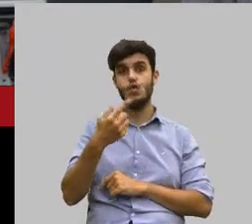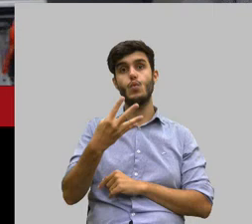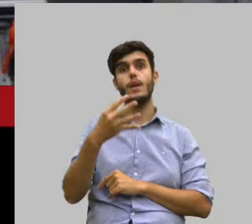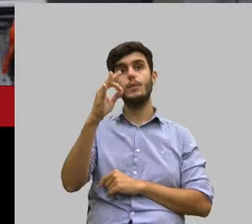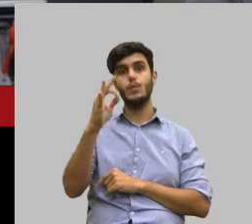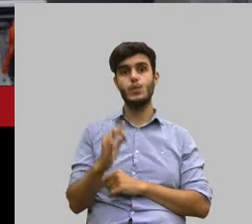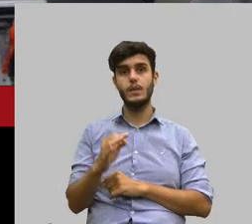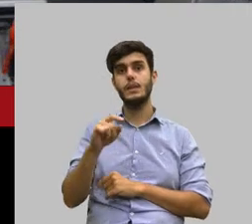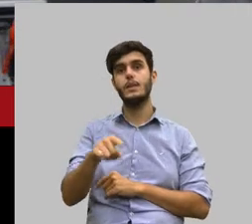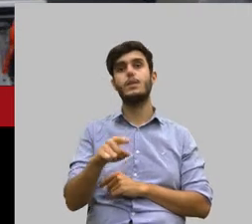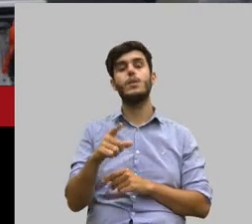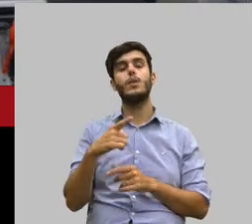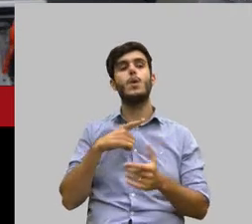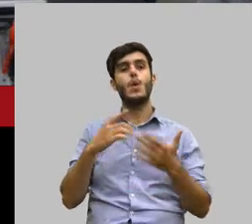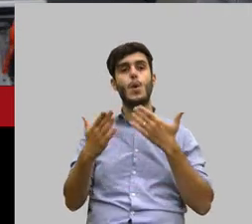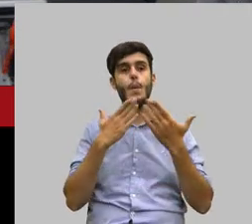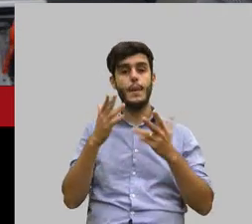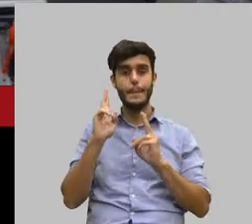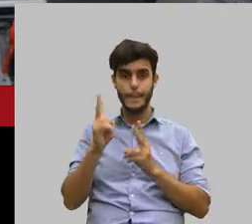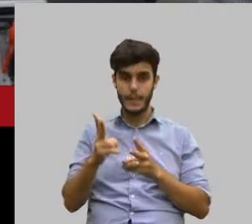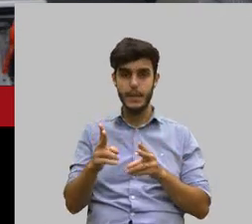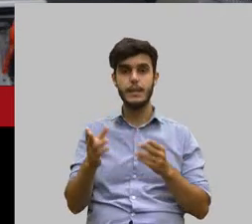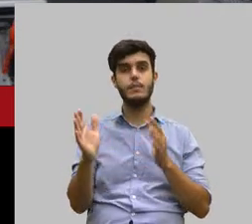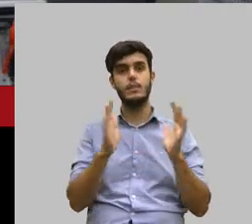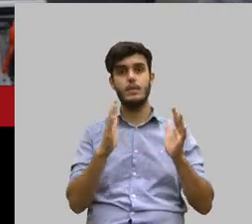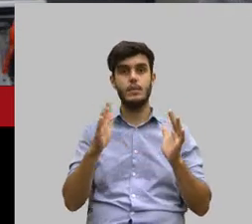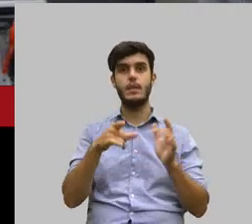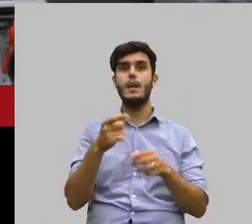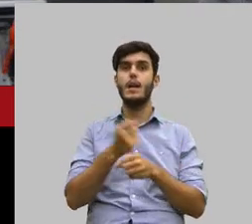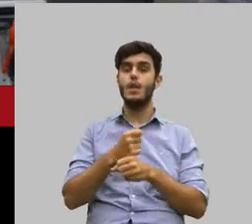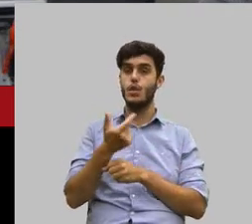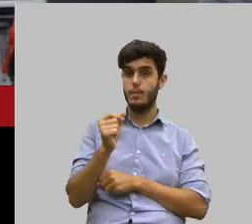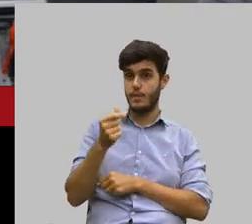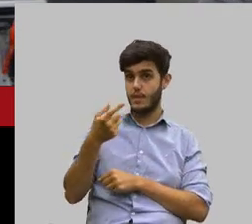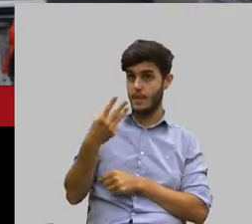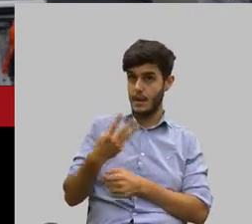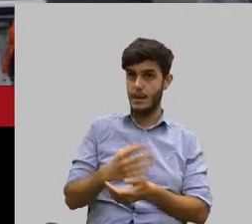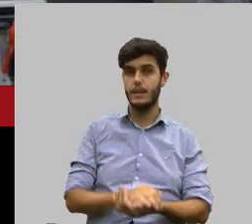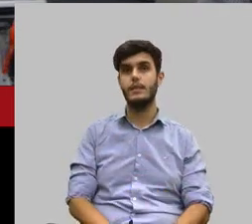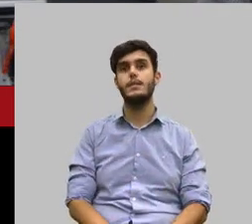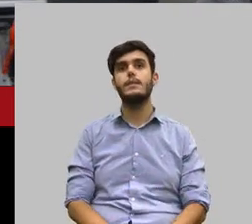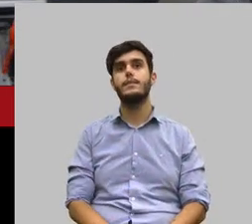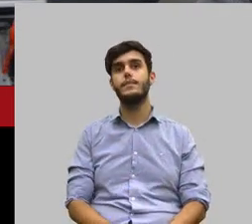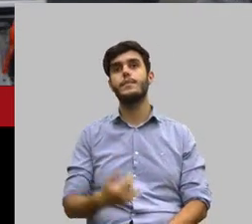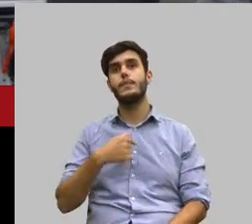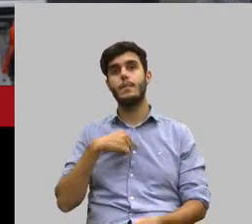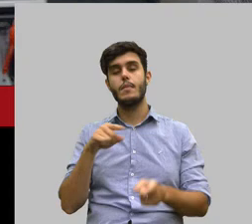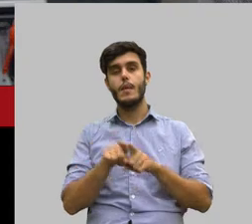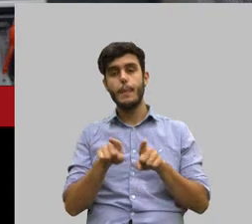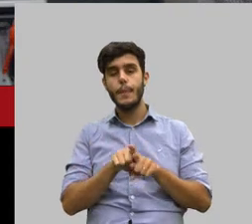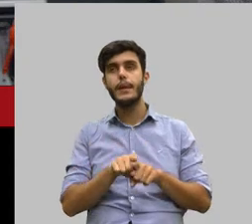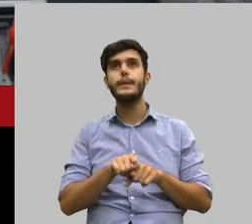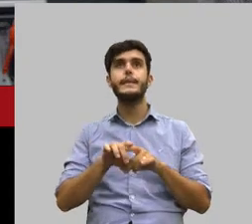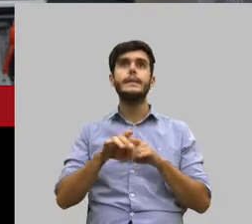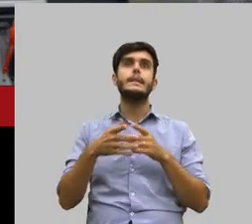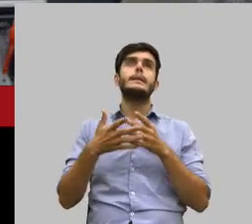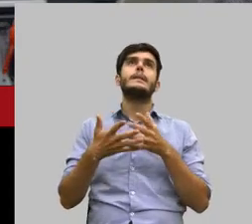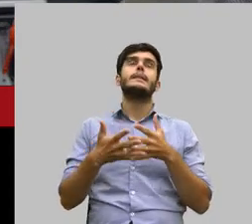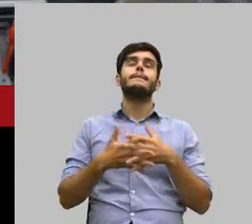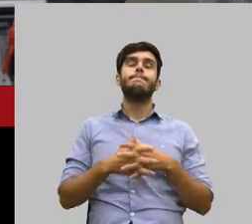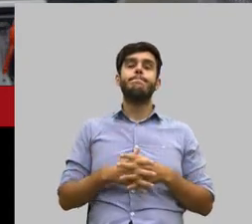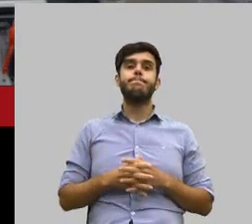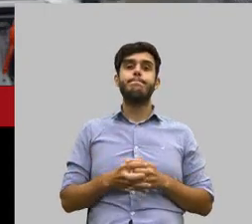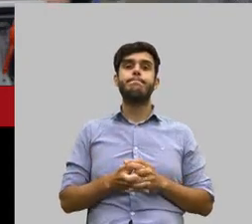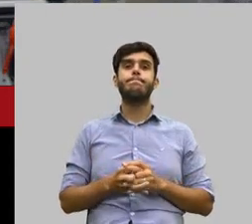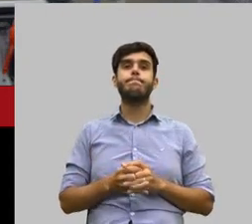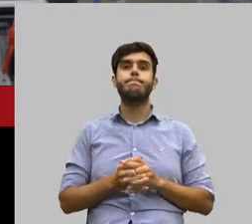comparado ao mesmo período de 2023 eu também fui um pouquinho além eh eh de